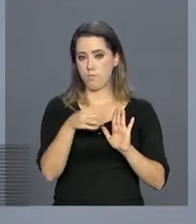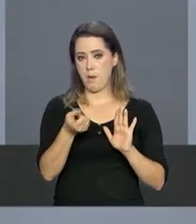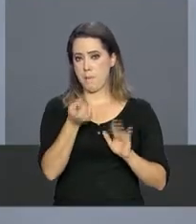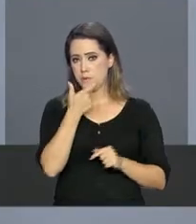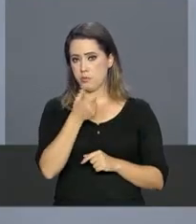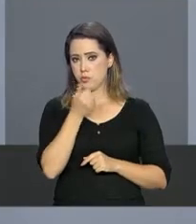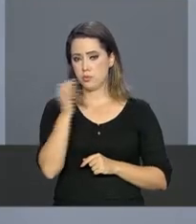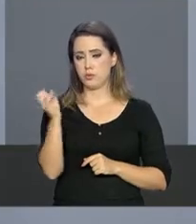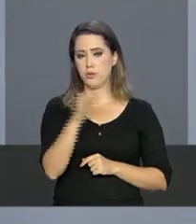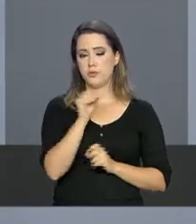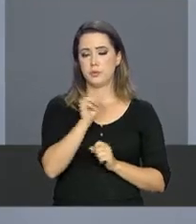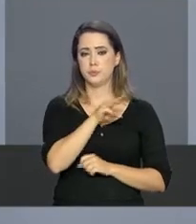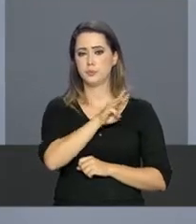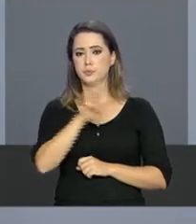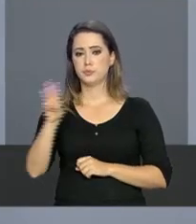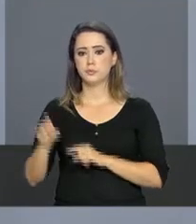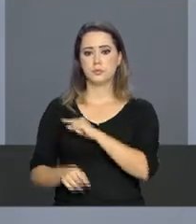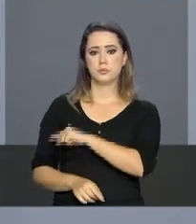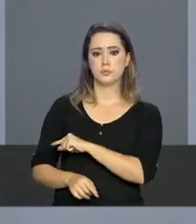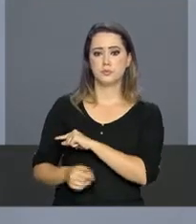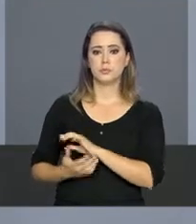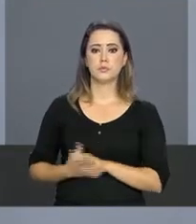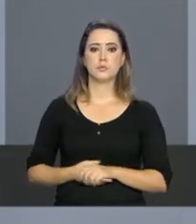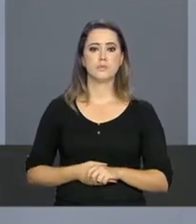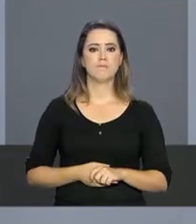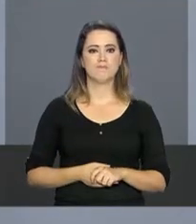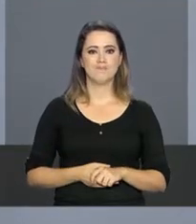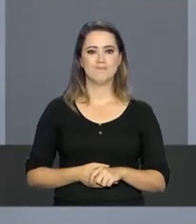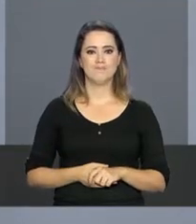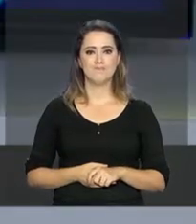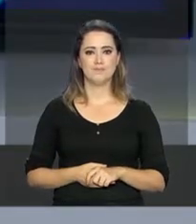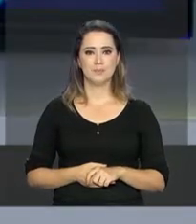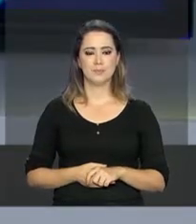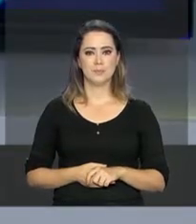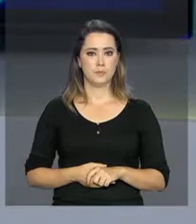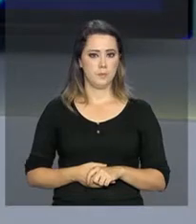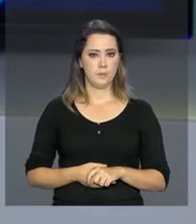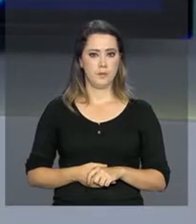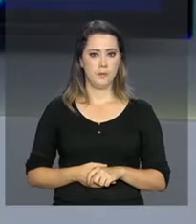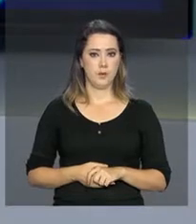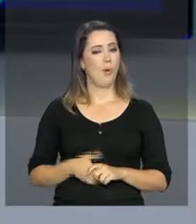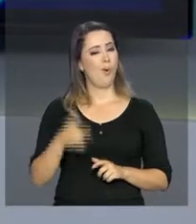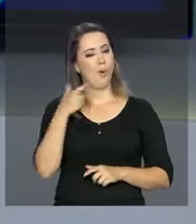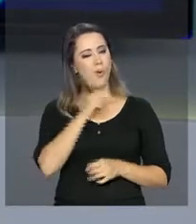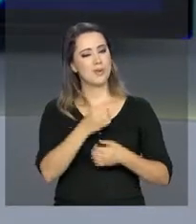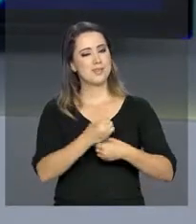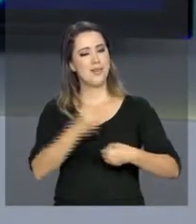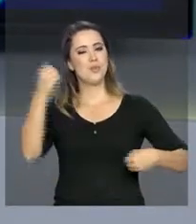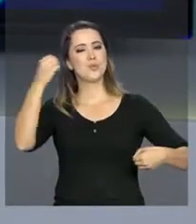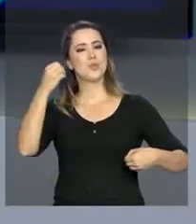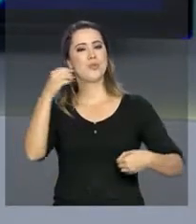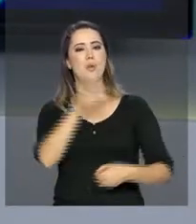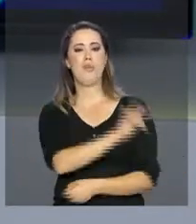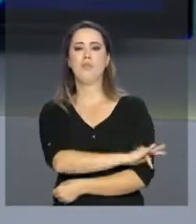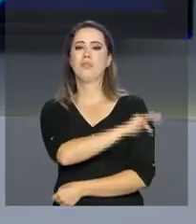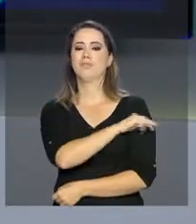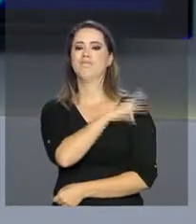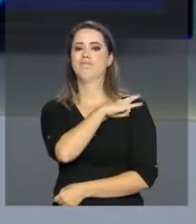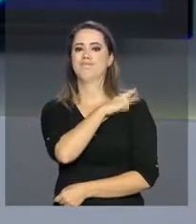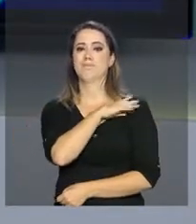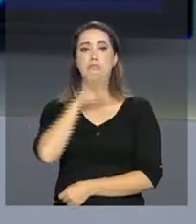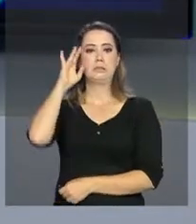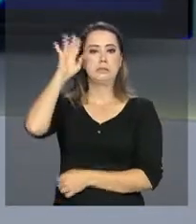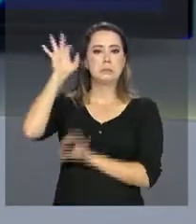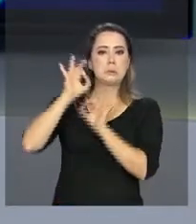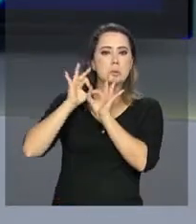ser acessadas em cone tech ponto gov.br conquistar o diploma do ensino fundamental ou médio parece um